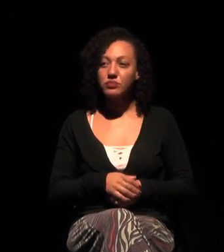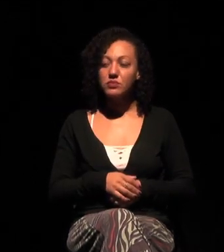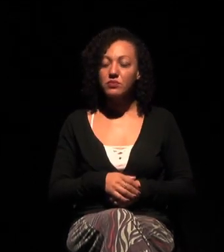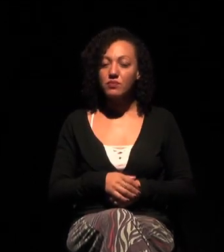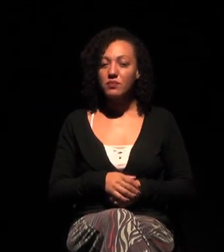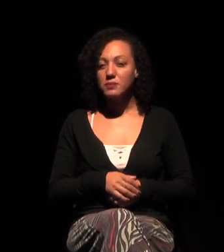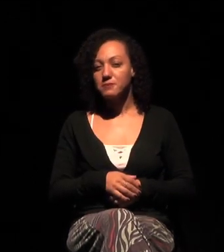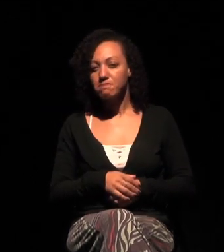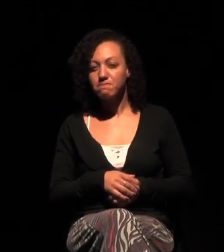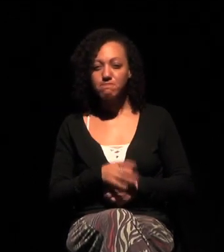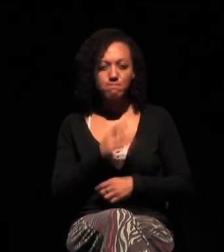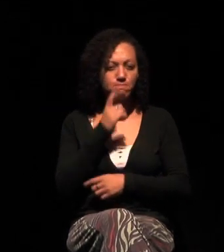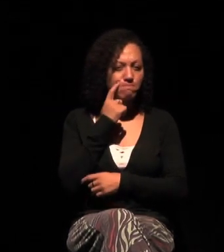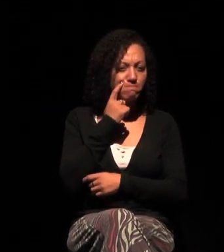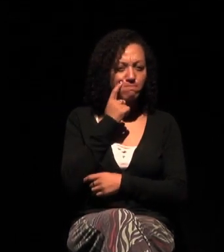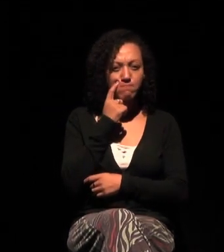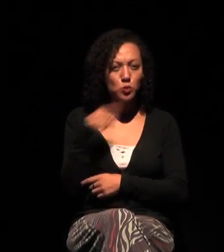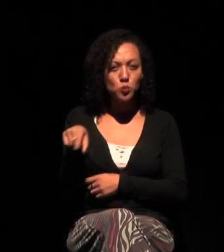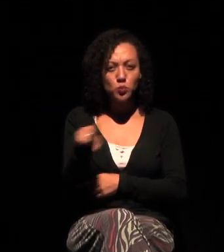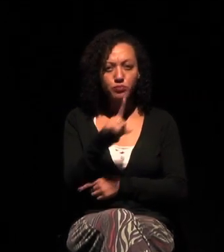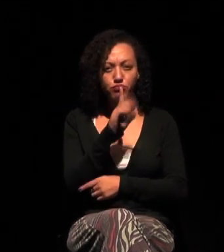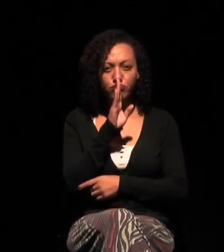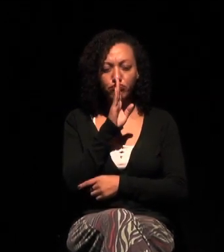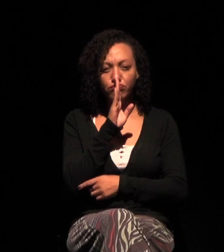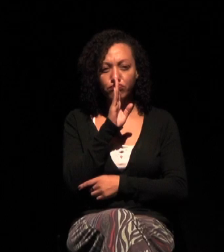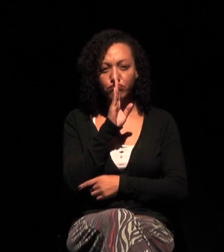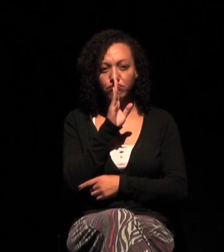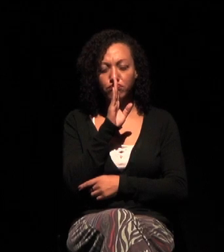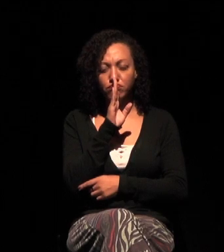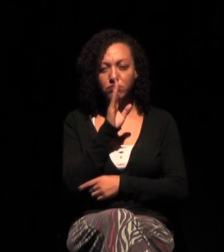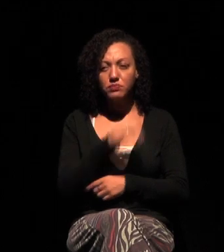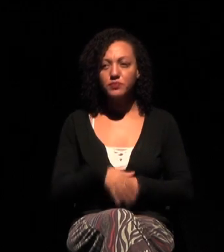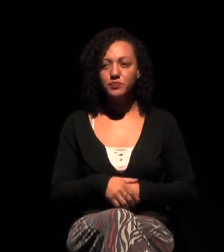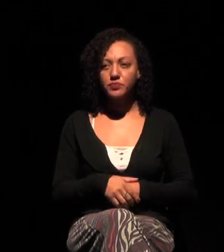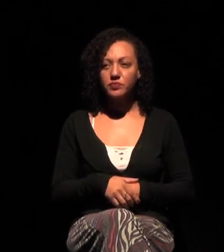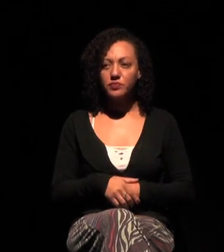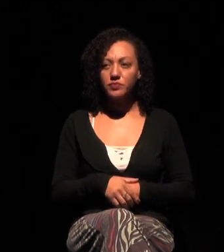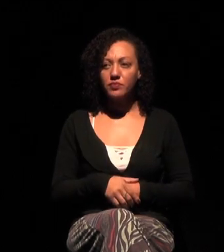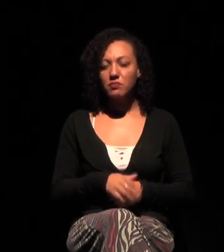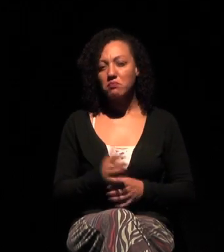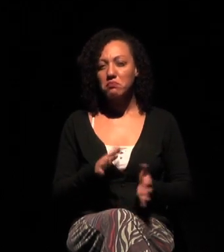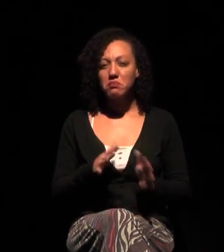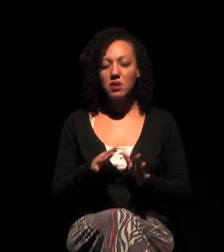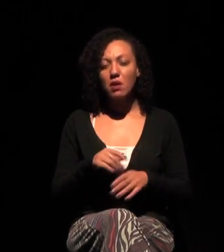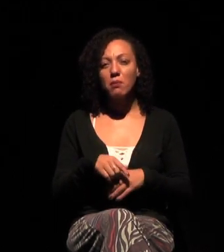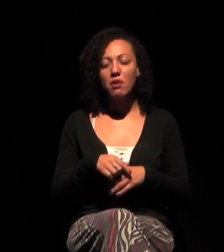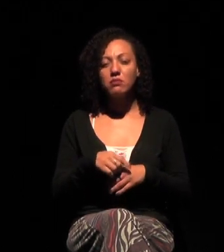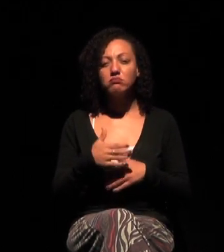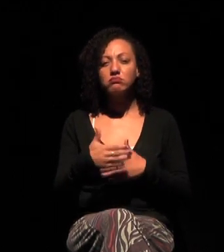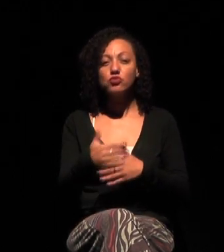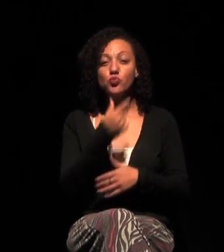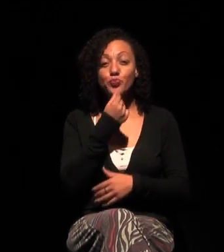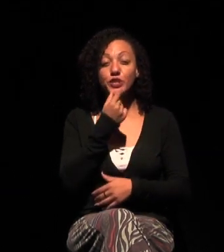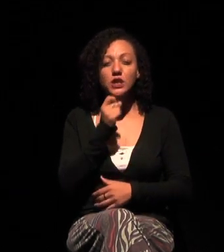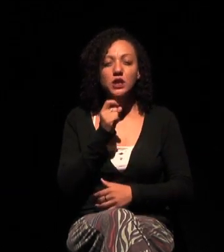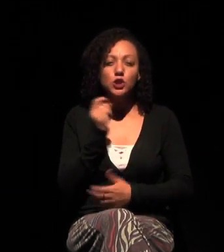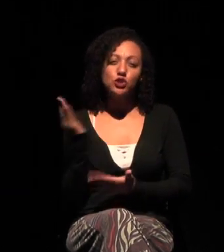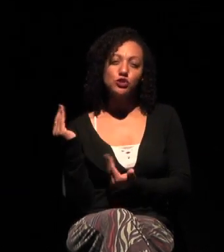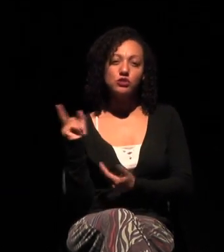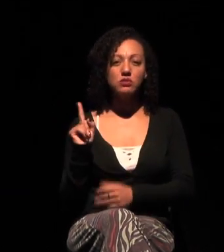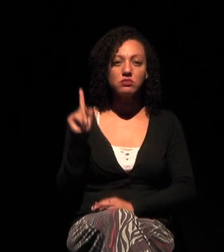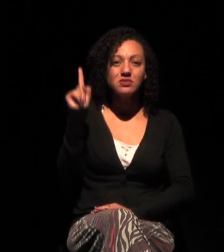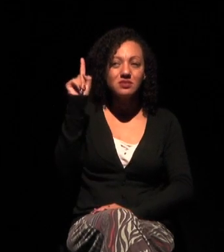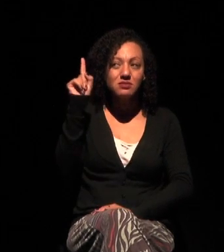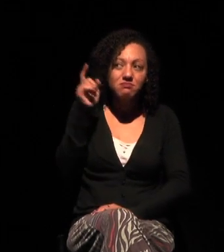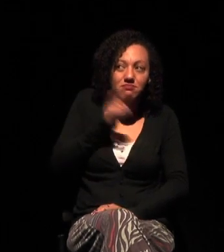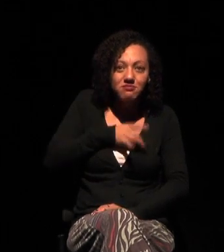aí olhei silêncio total aí lá no meio assim um rapazinho levantou a mão com